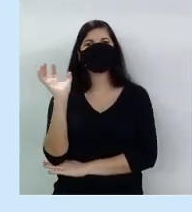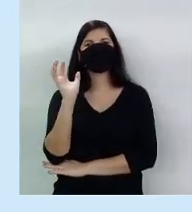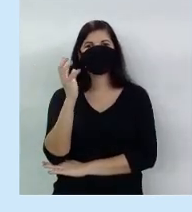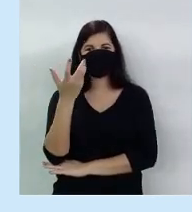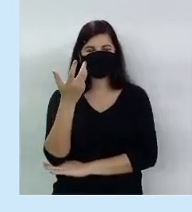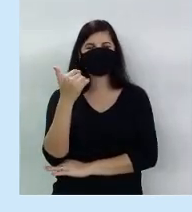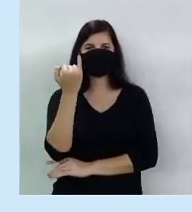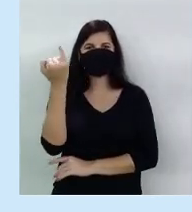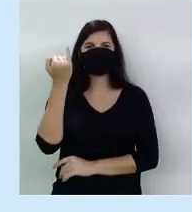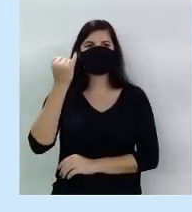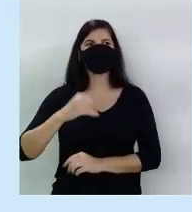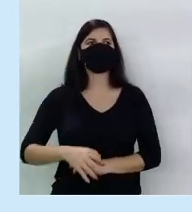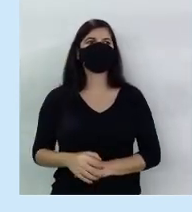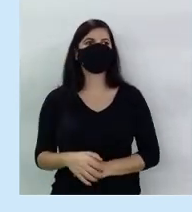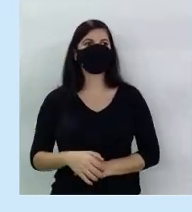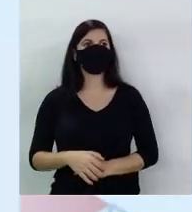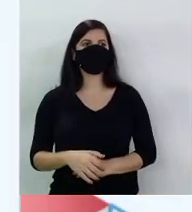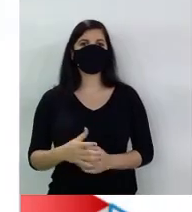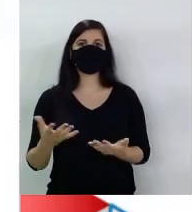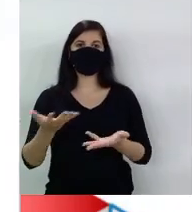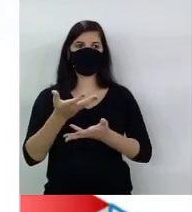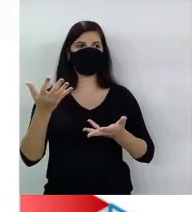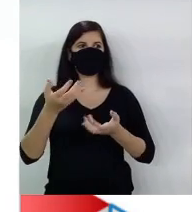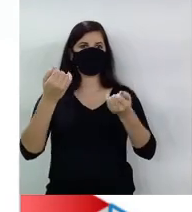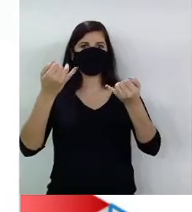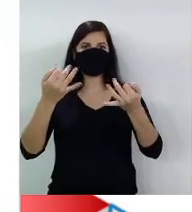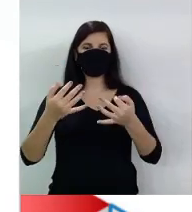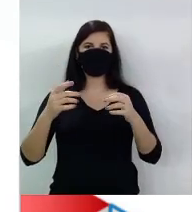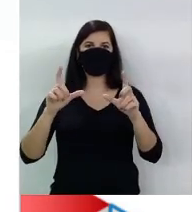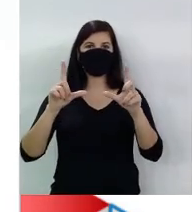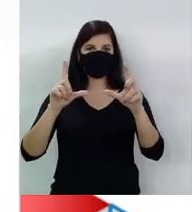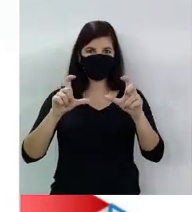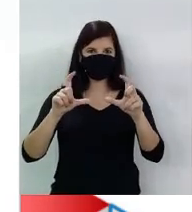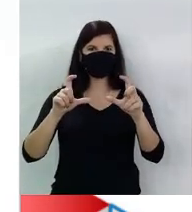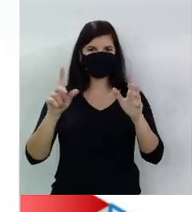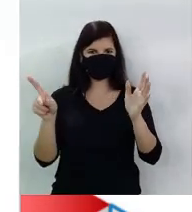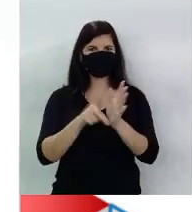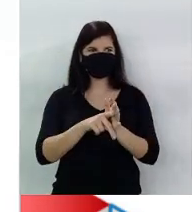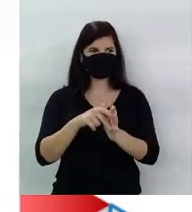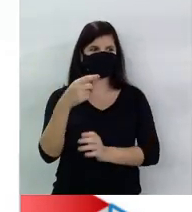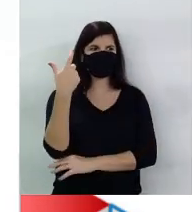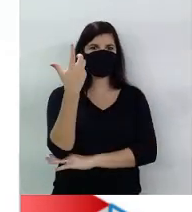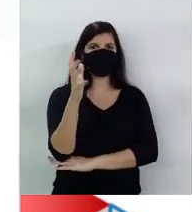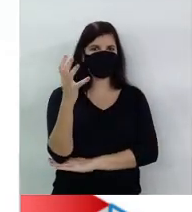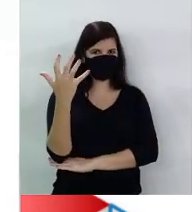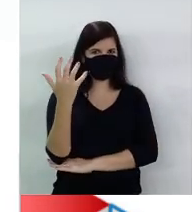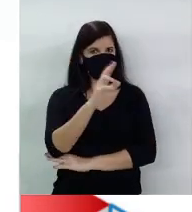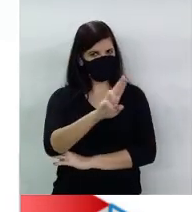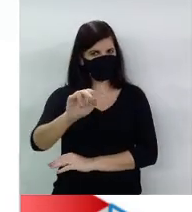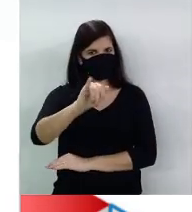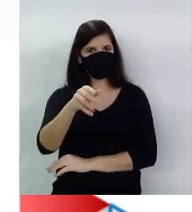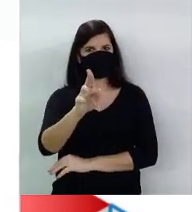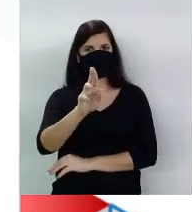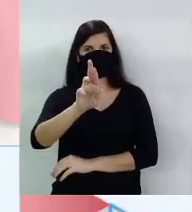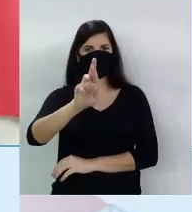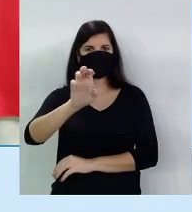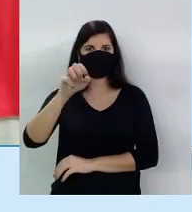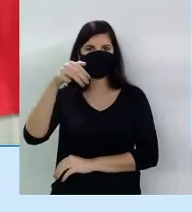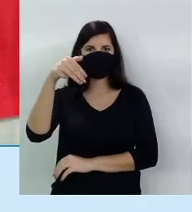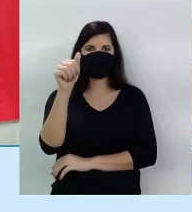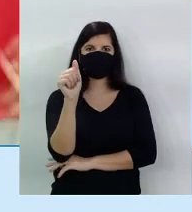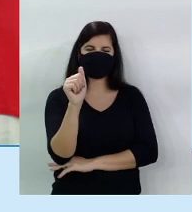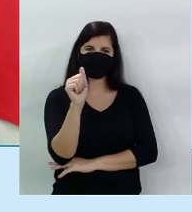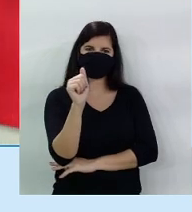vamos adiante. Trago para vocês aqui uma fotografia da Jurema, da